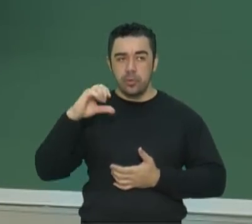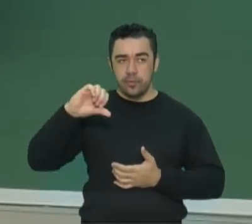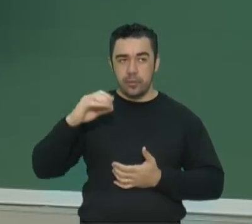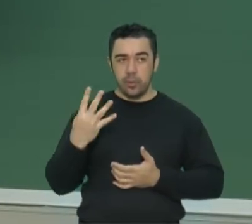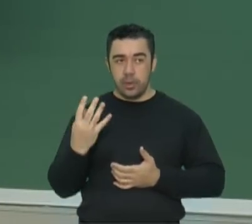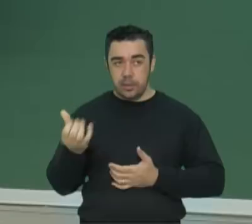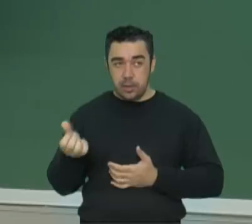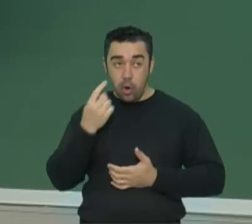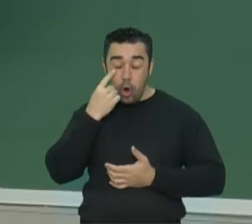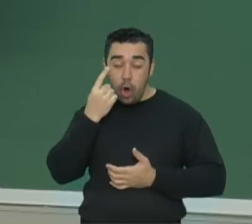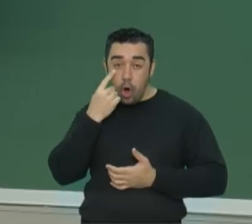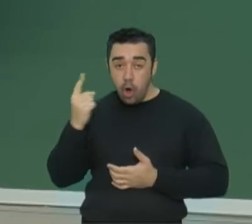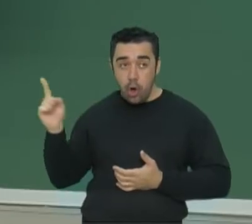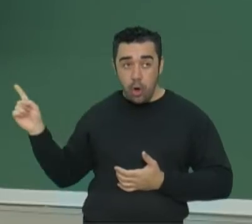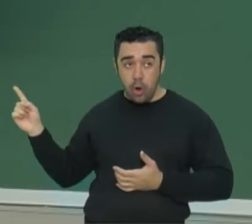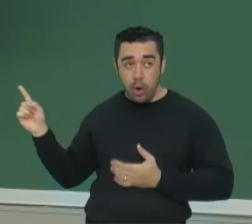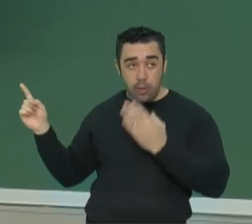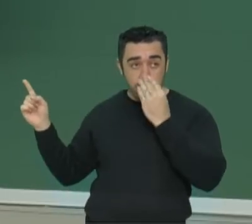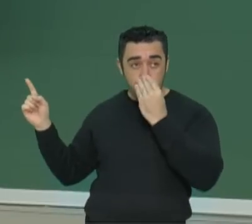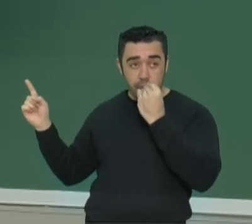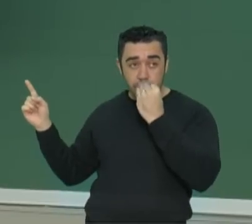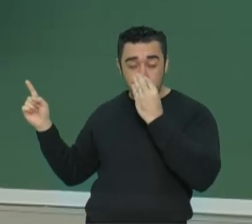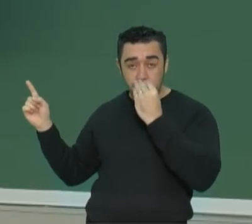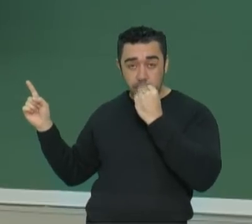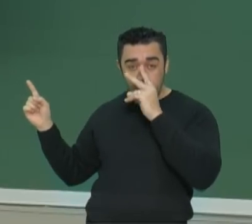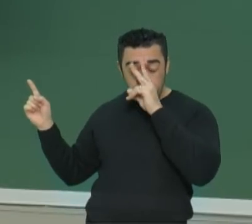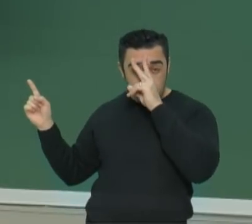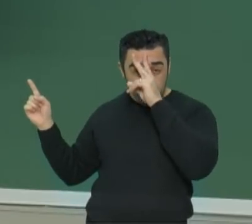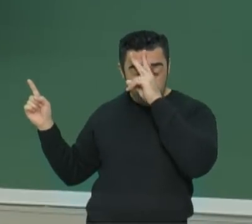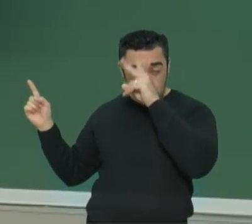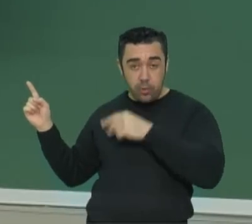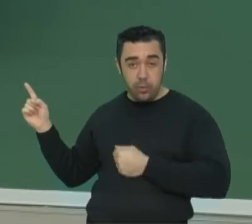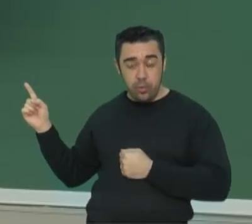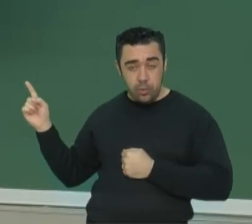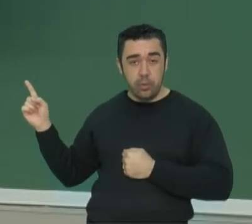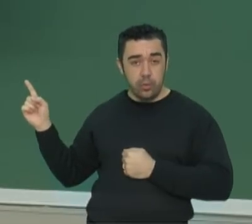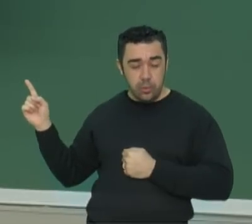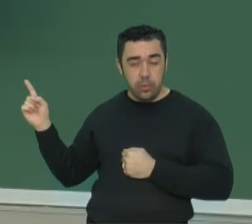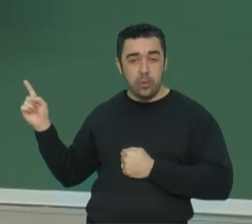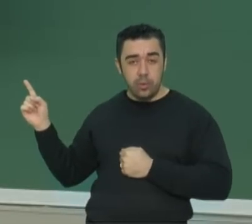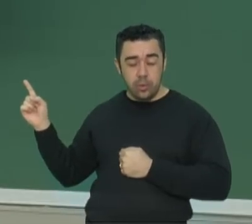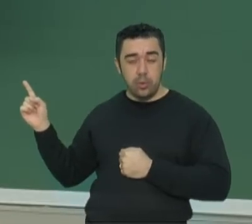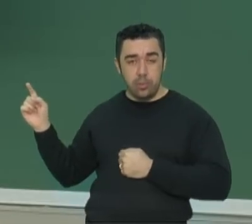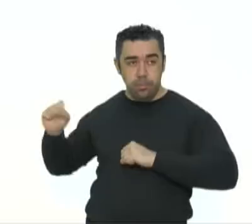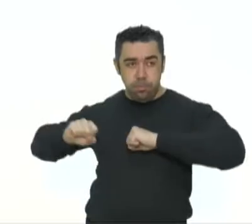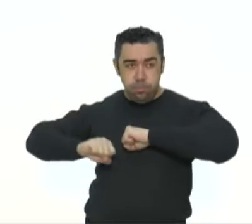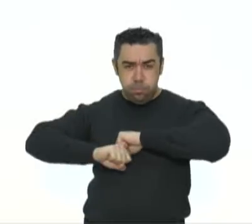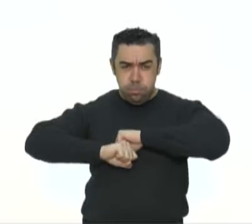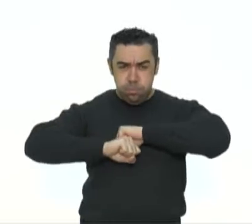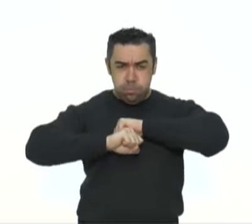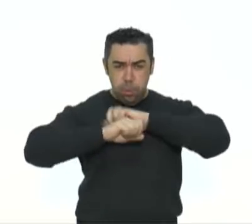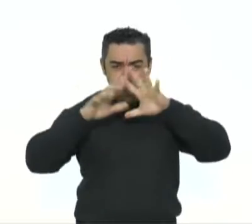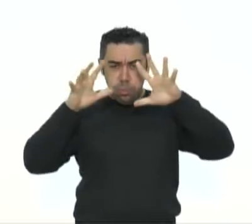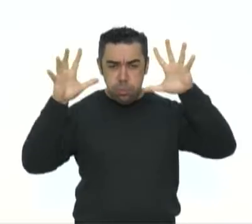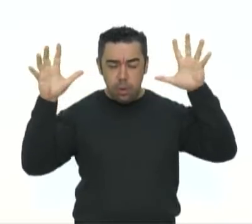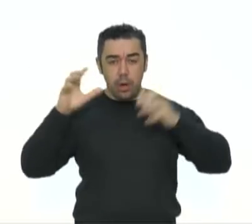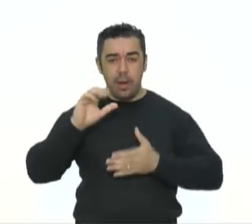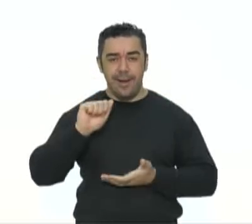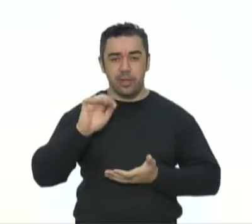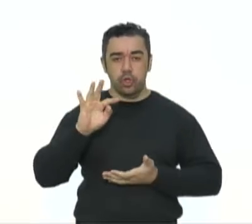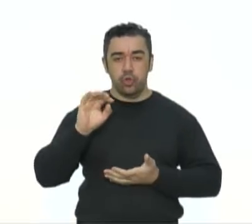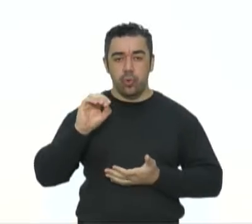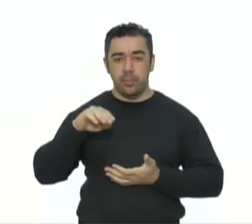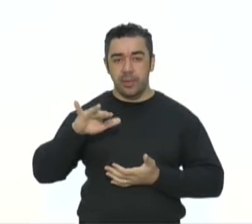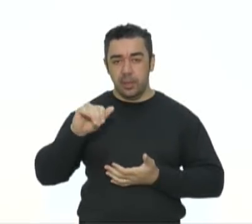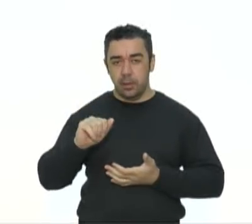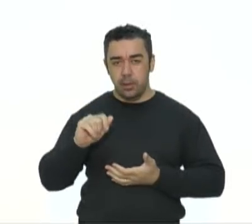1946. Olha que impactante essa imagem dessa explosão da bomba atômica, então, no mar. Reparou o lugar?